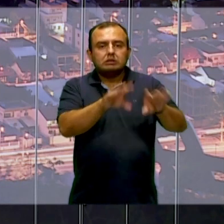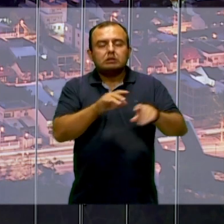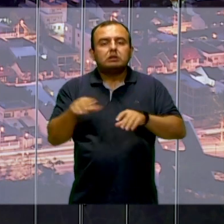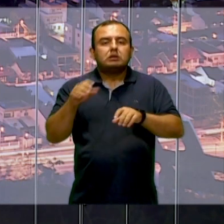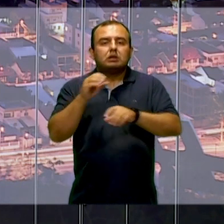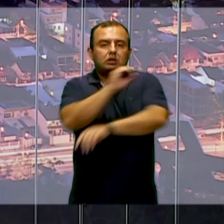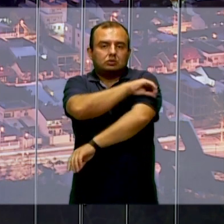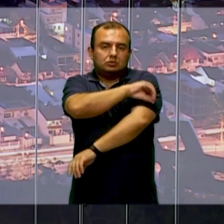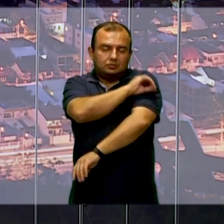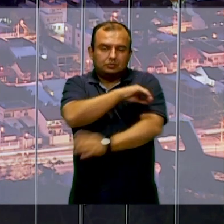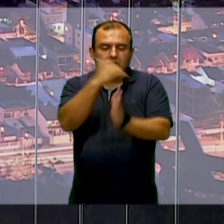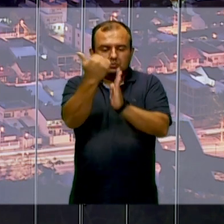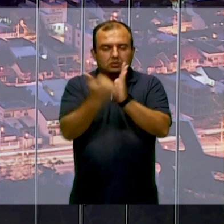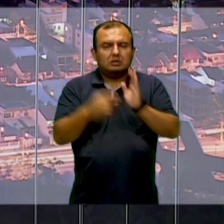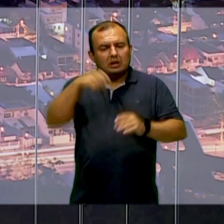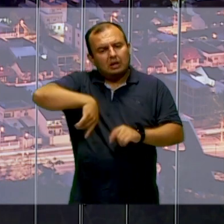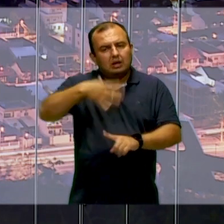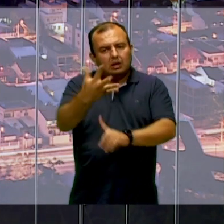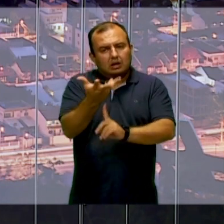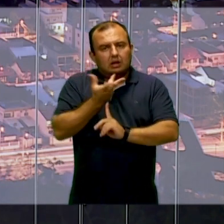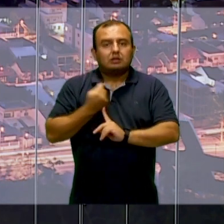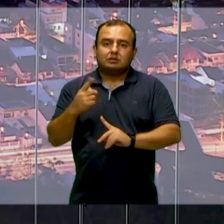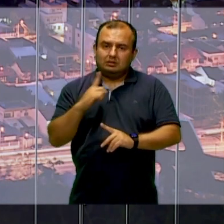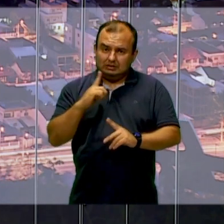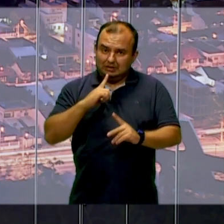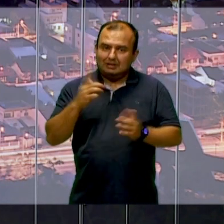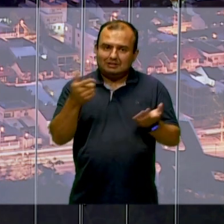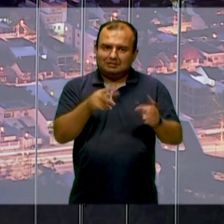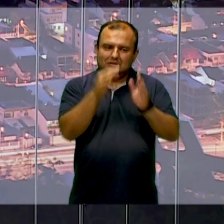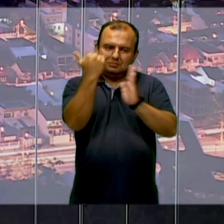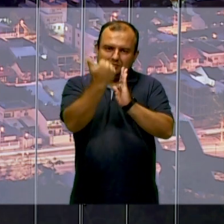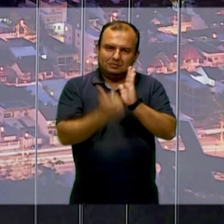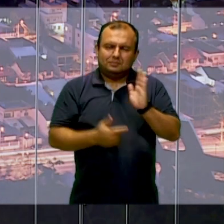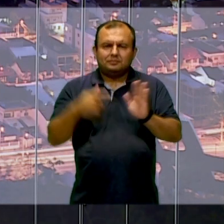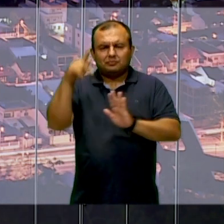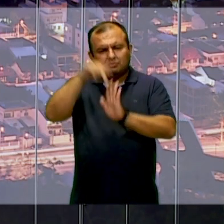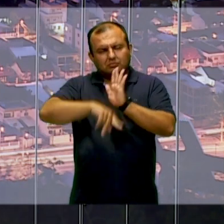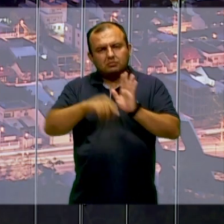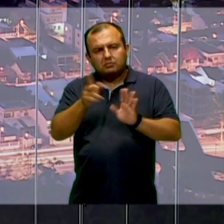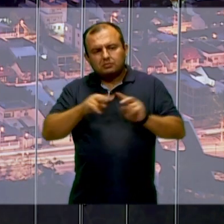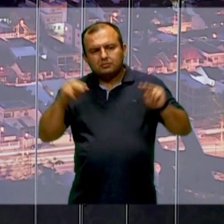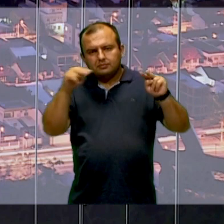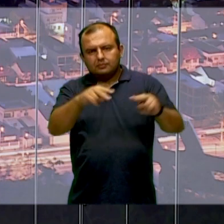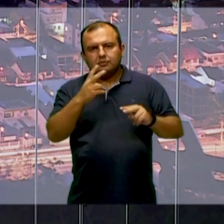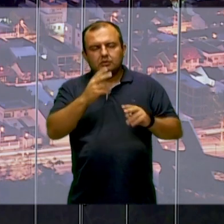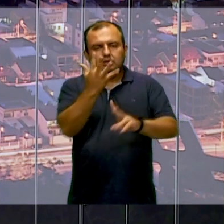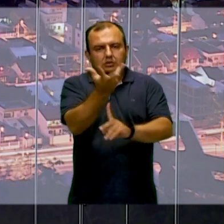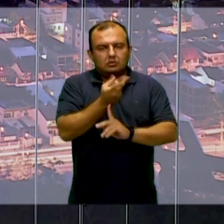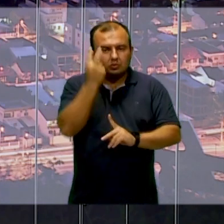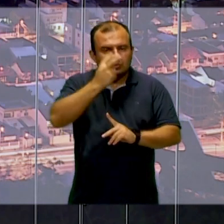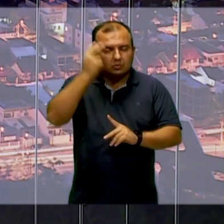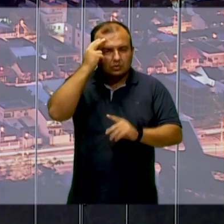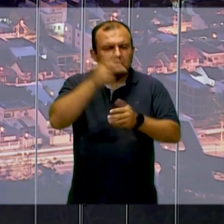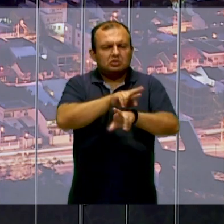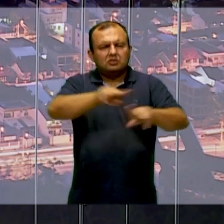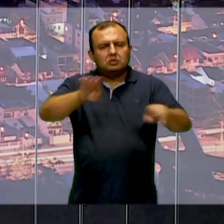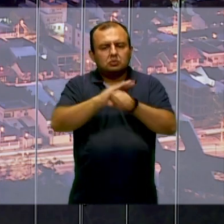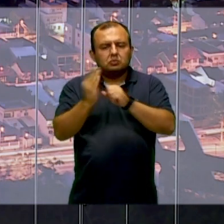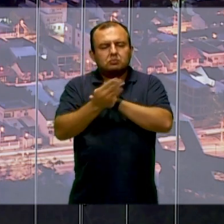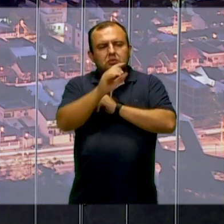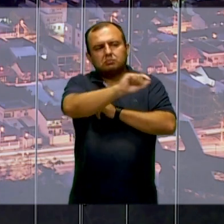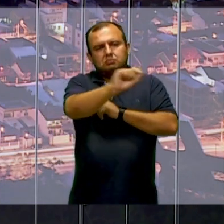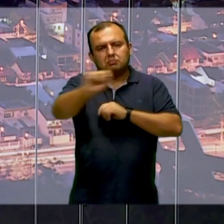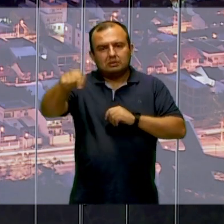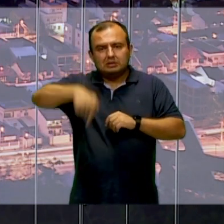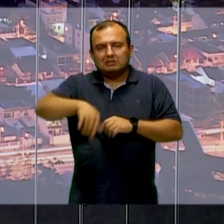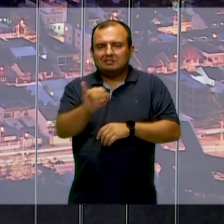oficinas no programa Aqui Tem Arte, que visa oferecer atividades artísticas e culturais em diversos bairros da cidade. São vagas